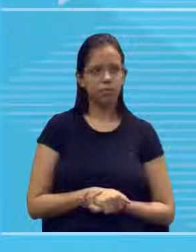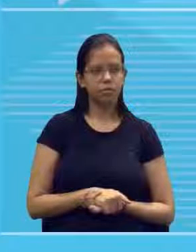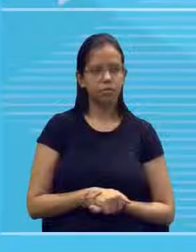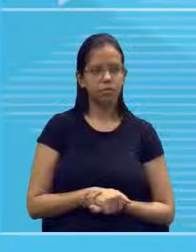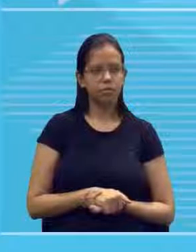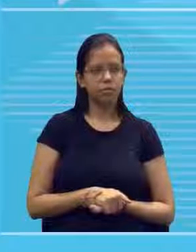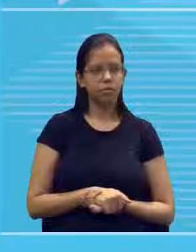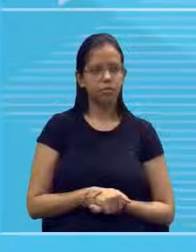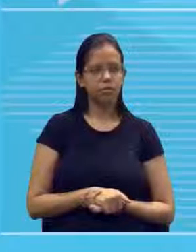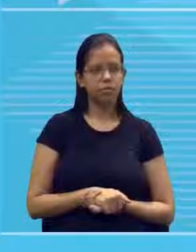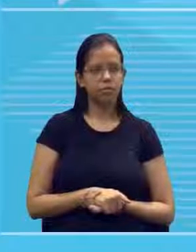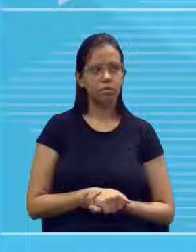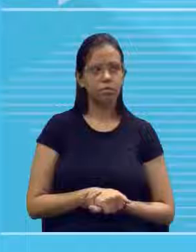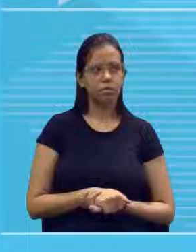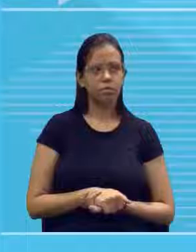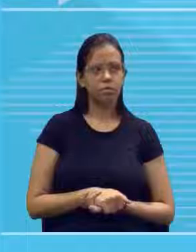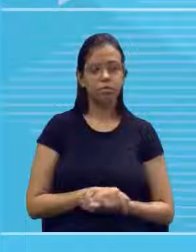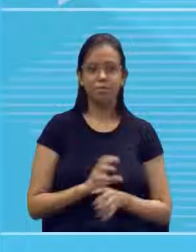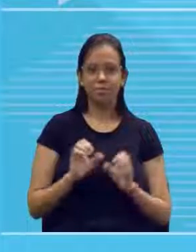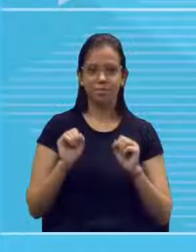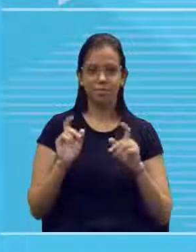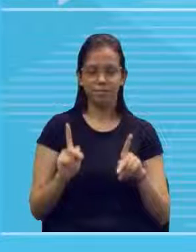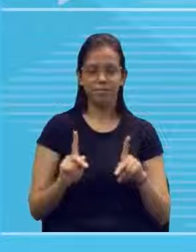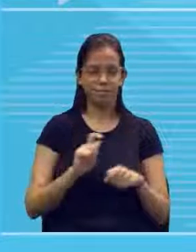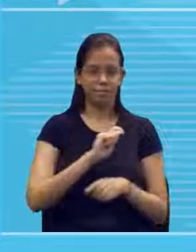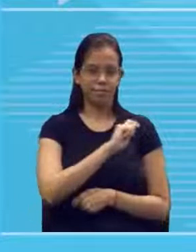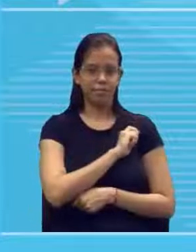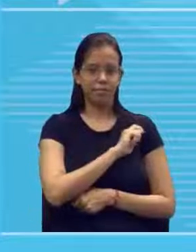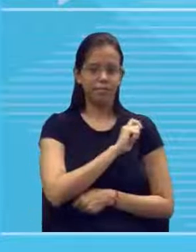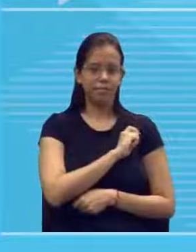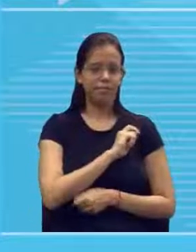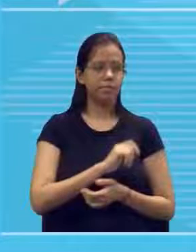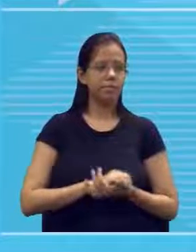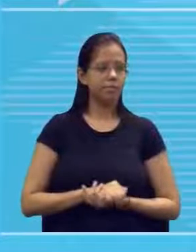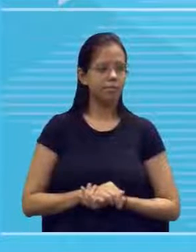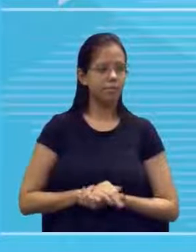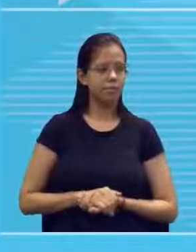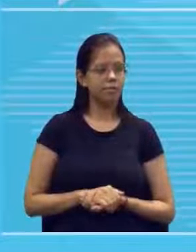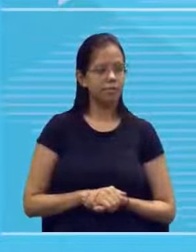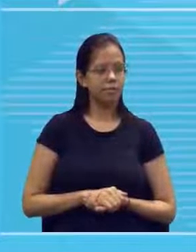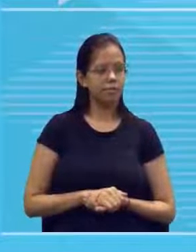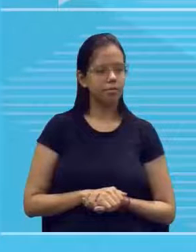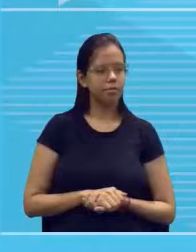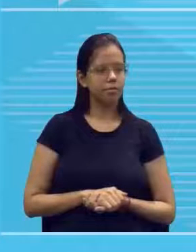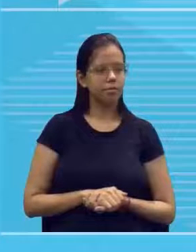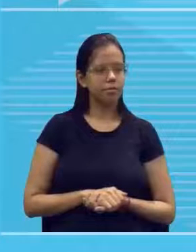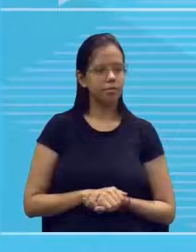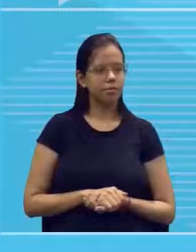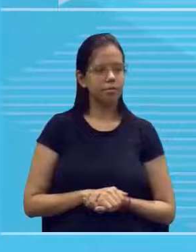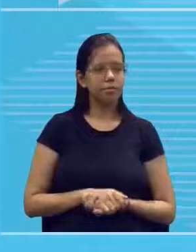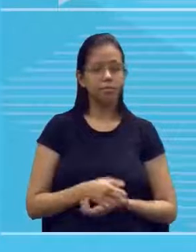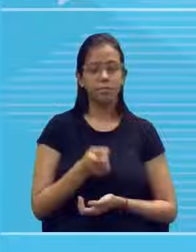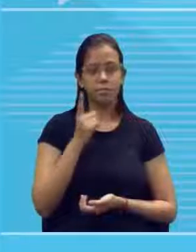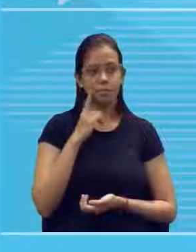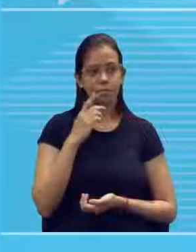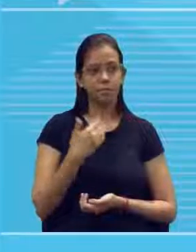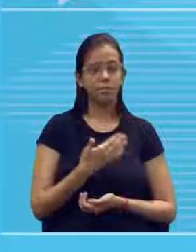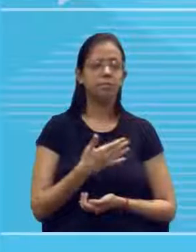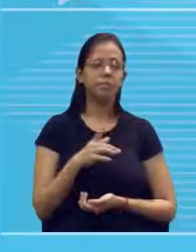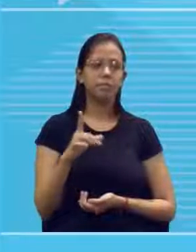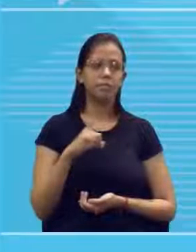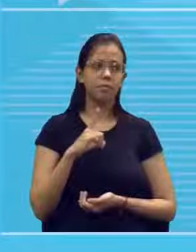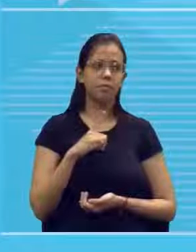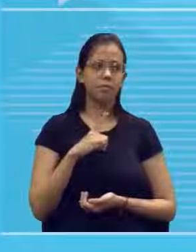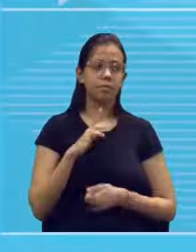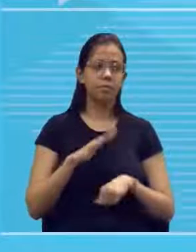do norte do Brasil tá certo gente vamos passar adiante olha só a gente